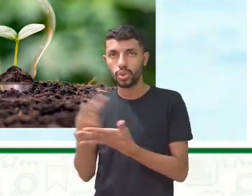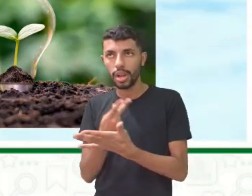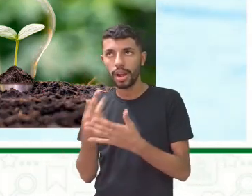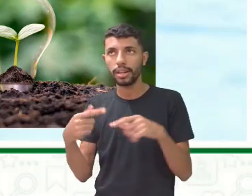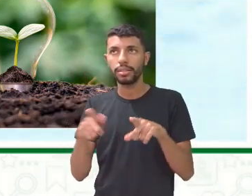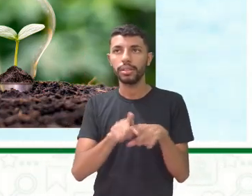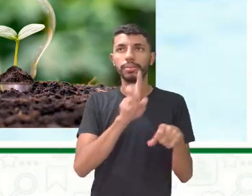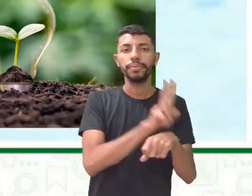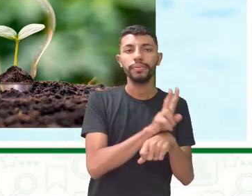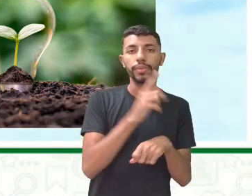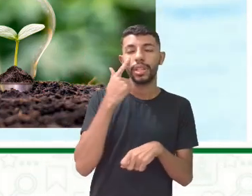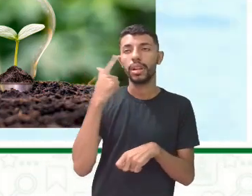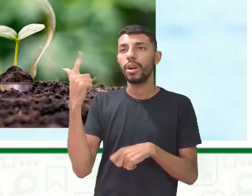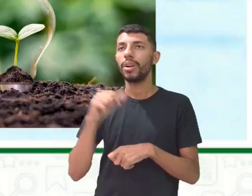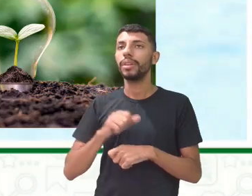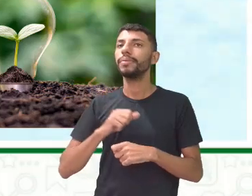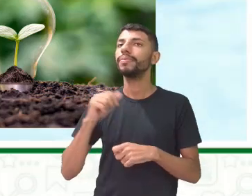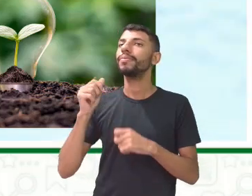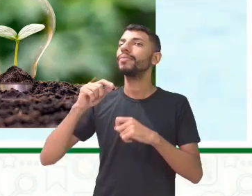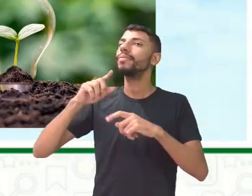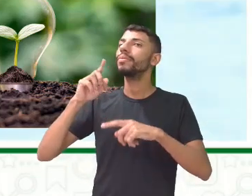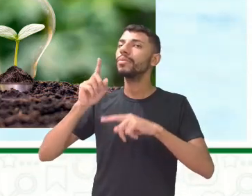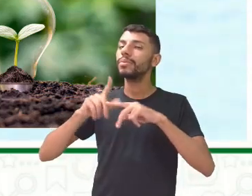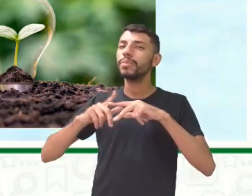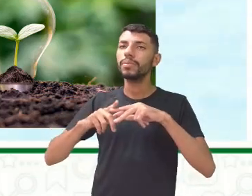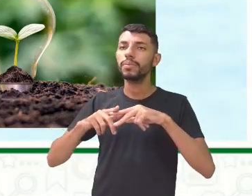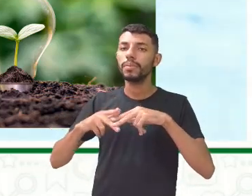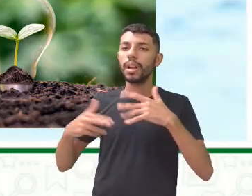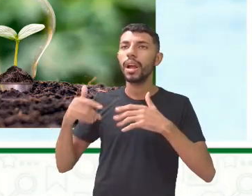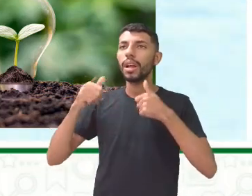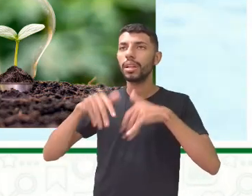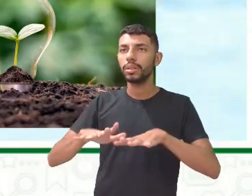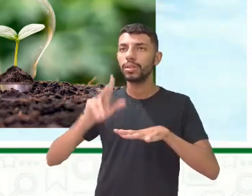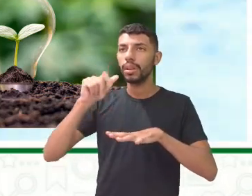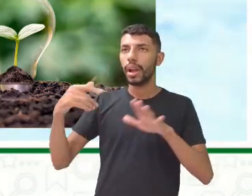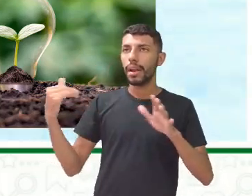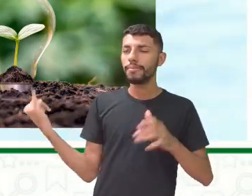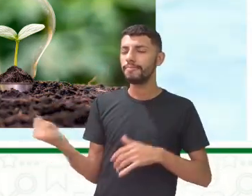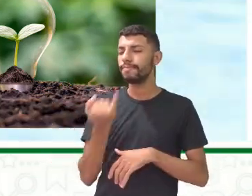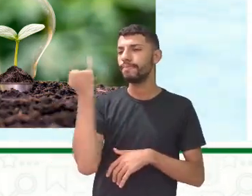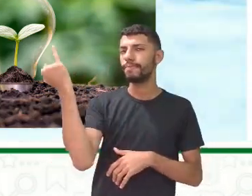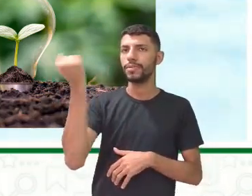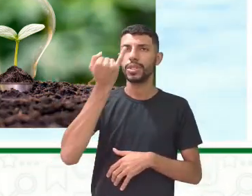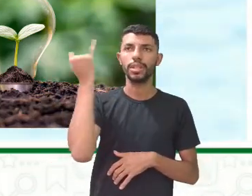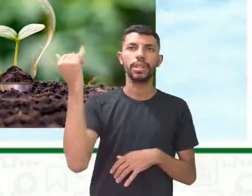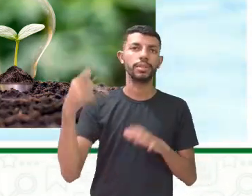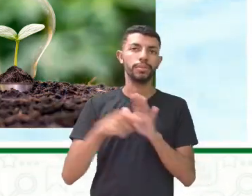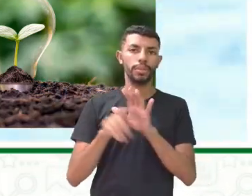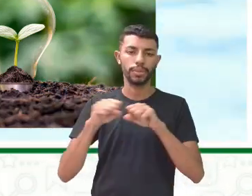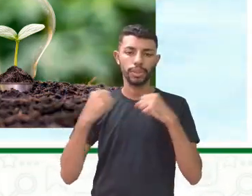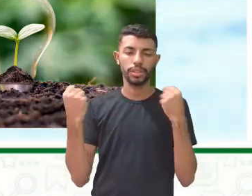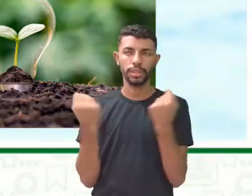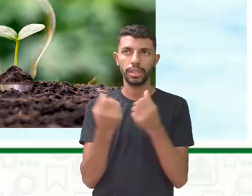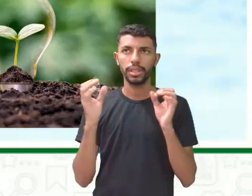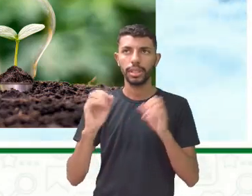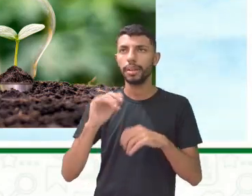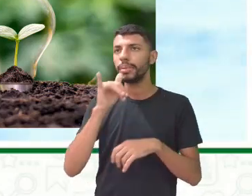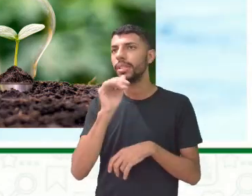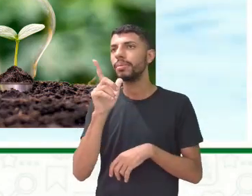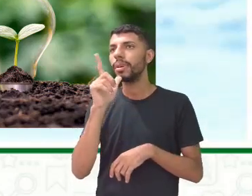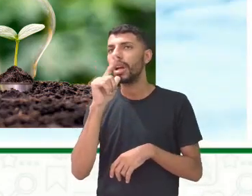naturais são de fundamental importância para a sociedade, né? Isso como a gente viu, a água, certo?